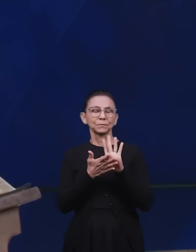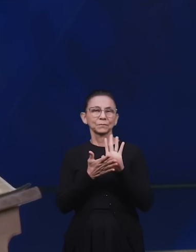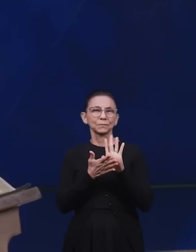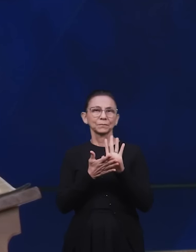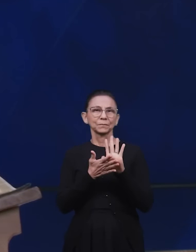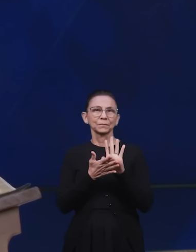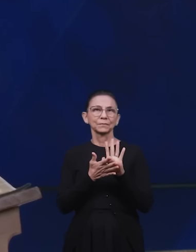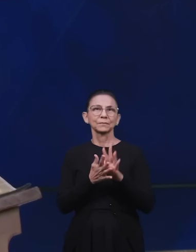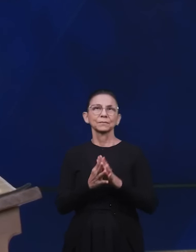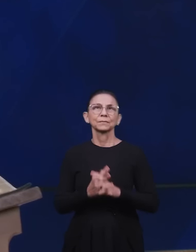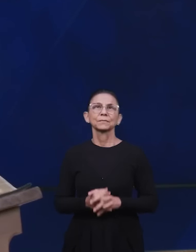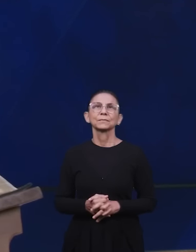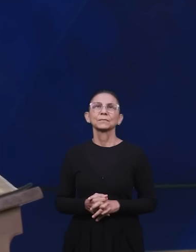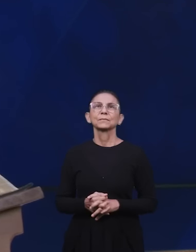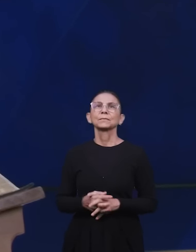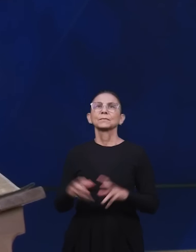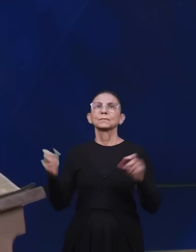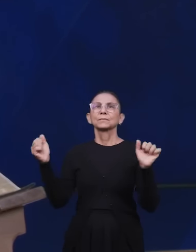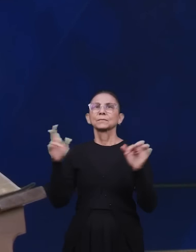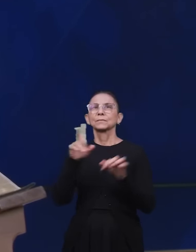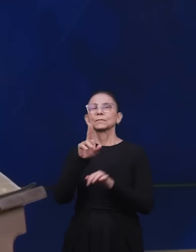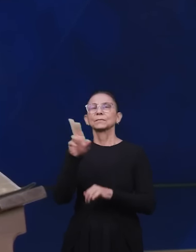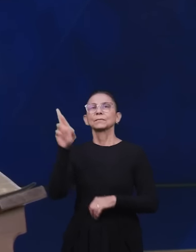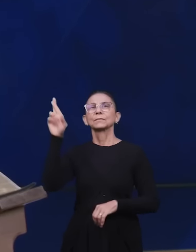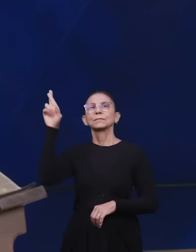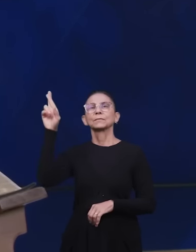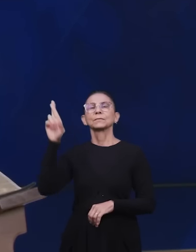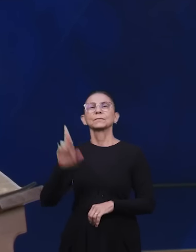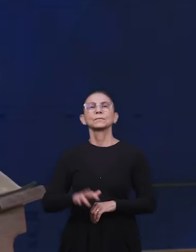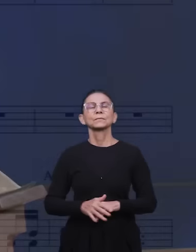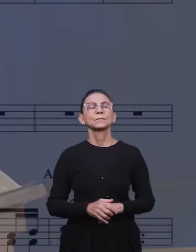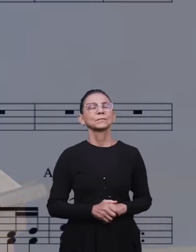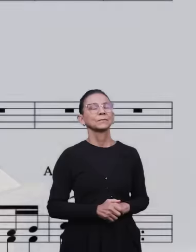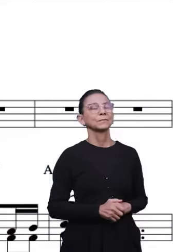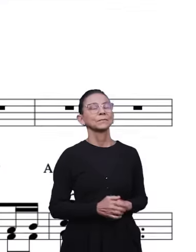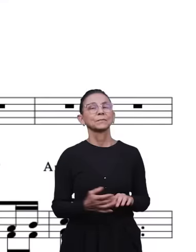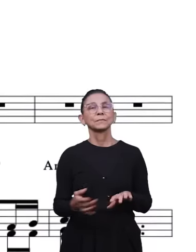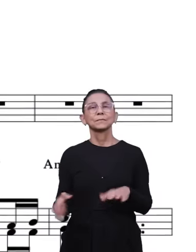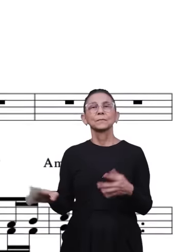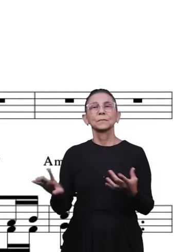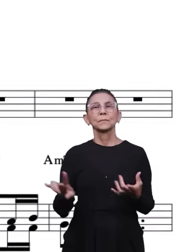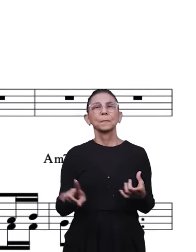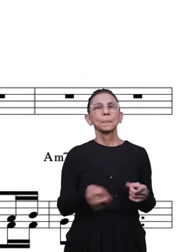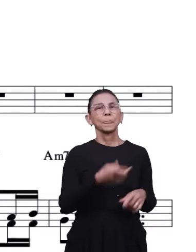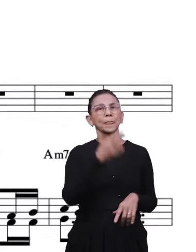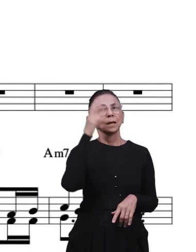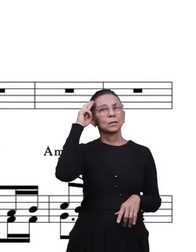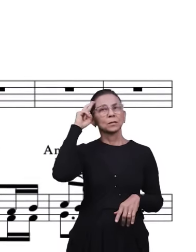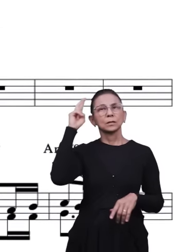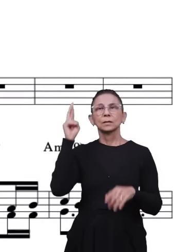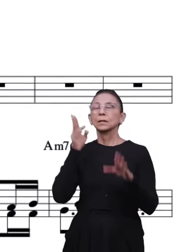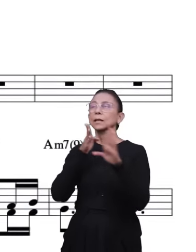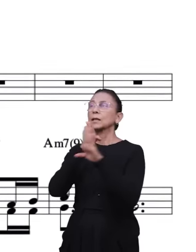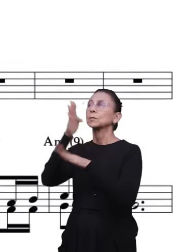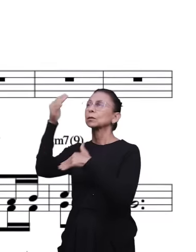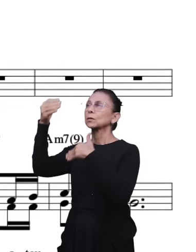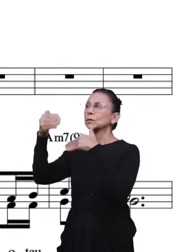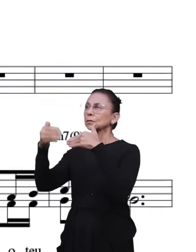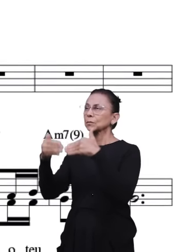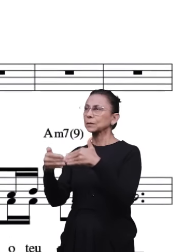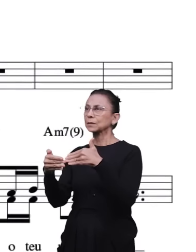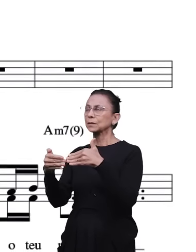sua presença. Vamos glorificar ao nosso Deus. Estamos aqui, ó Deus,